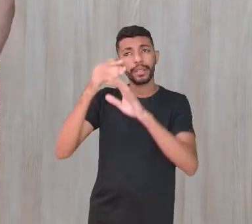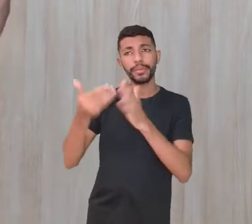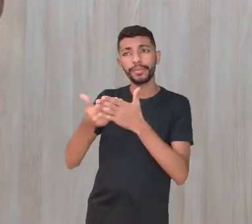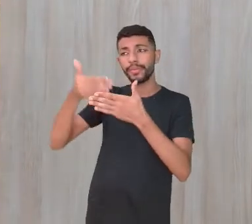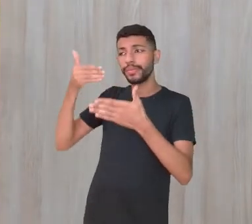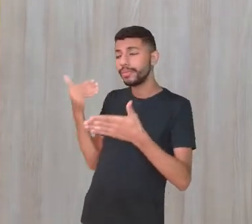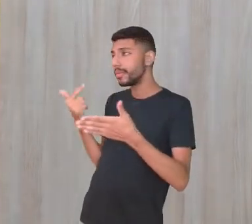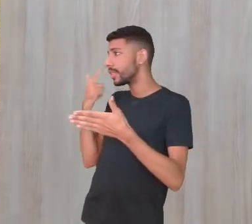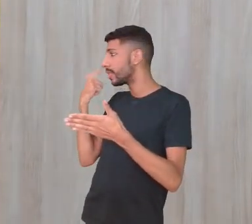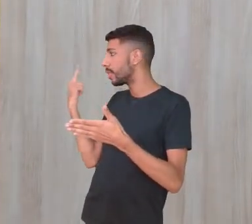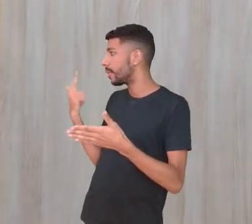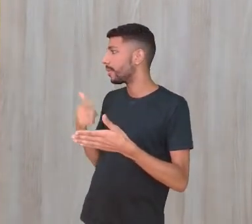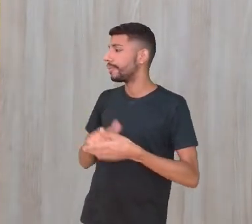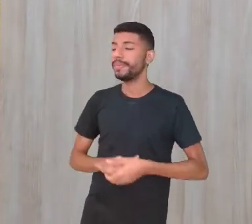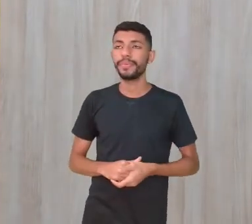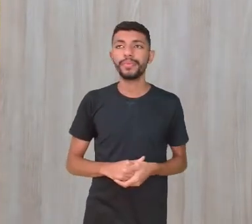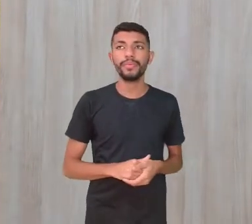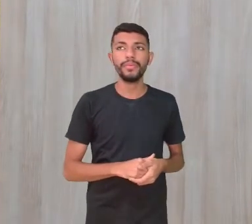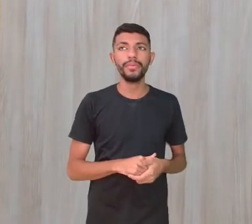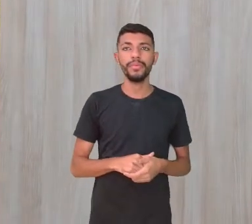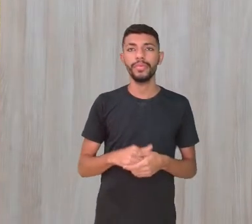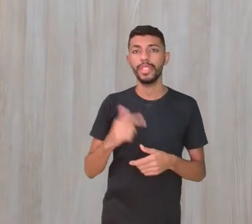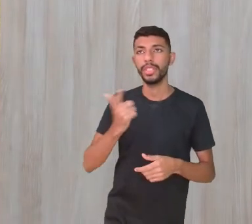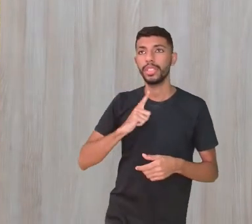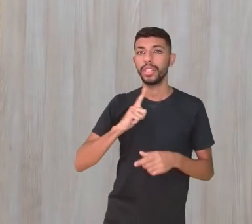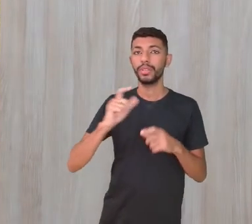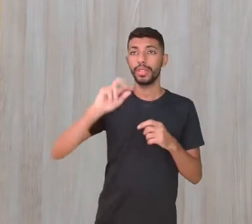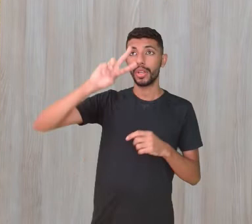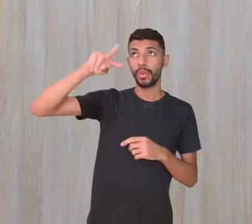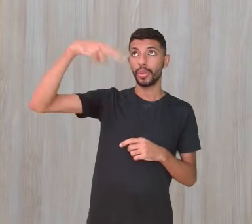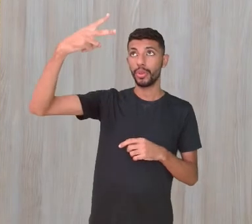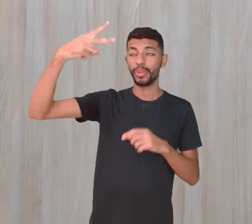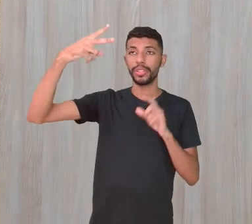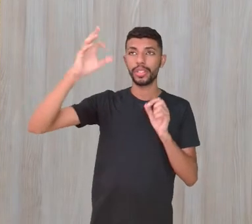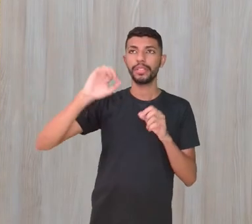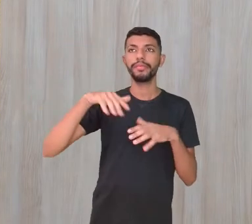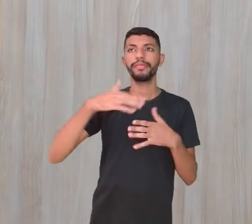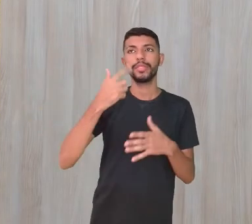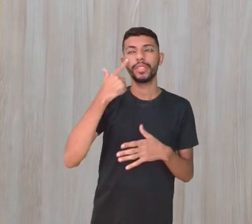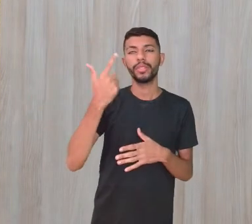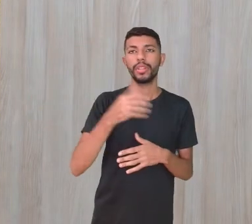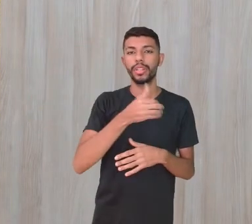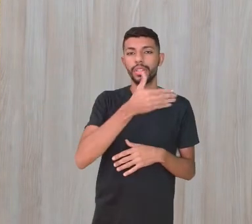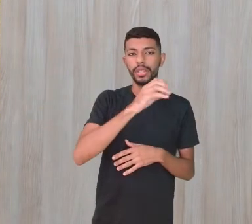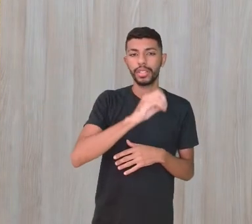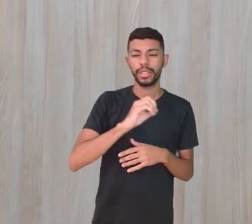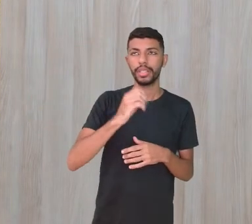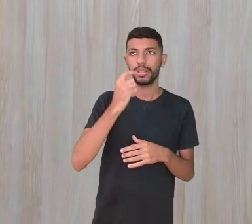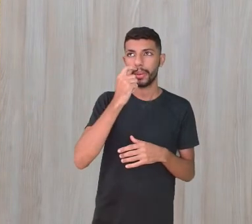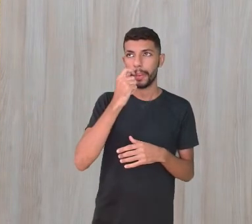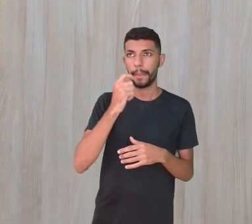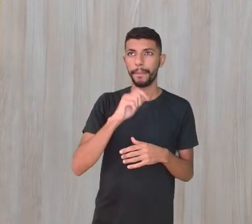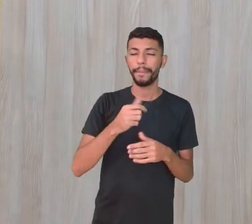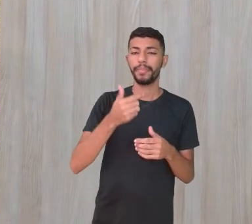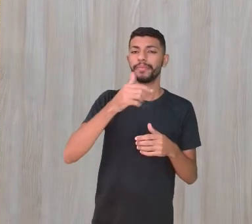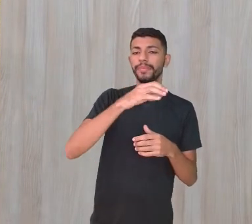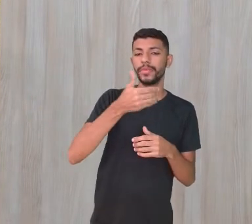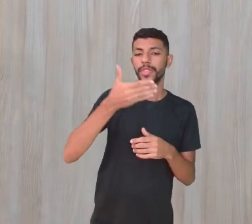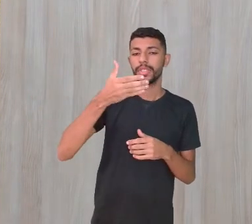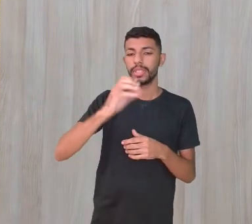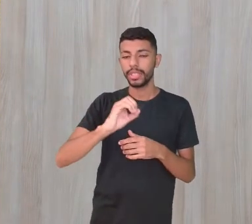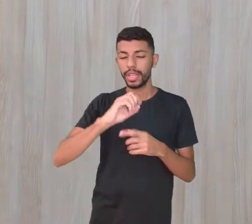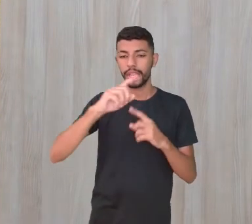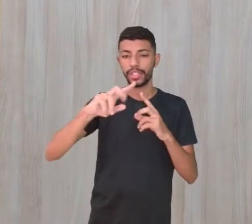beleza? O expoente aqui não é 2? Então, eu vou repetir aqui 10 elevado à terceira quantas vezes? 2 vezes. Aplica